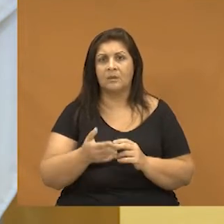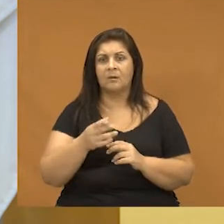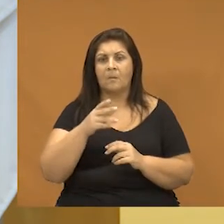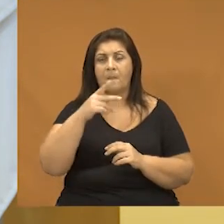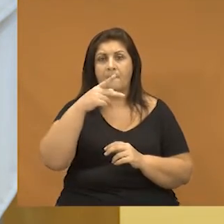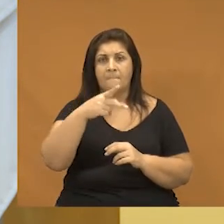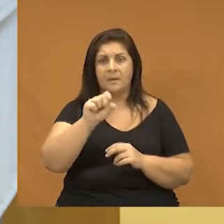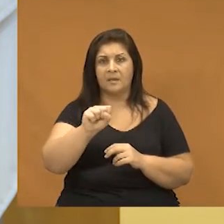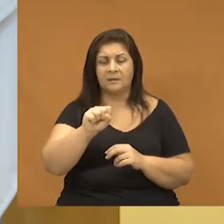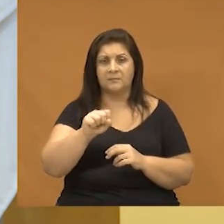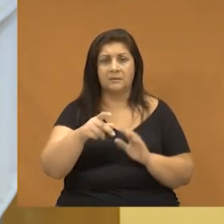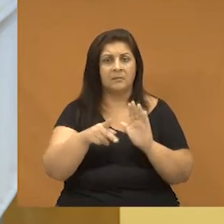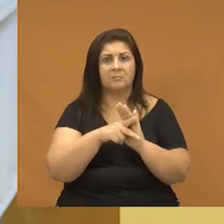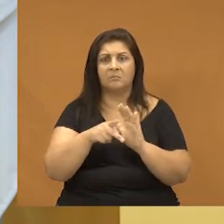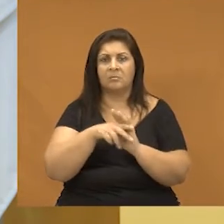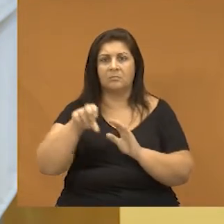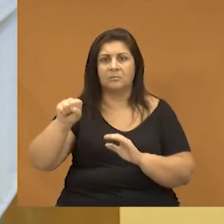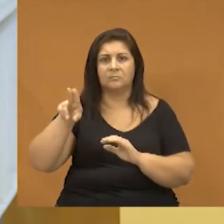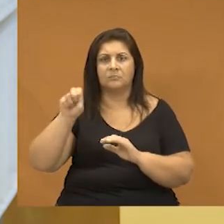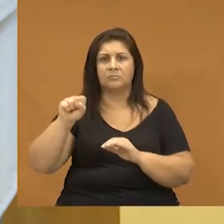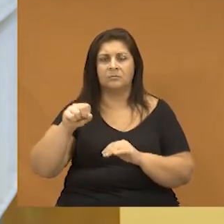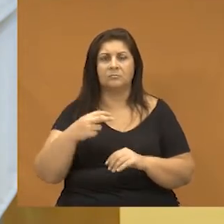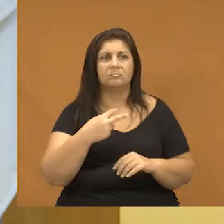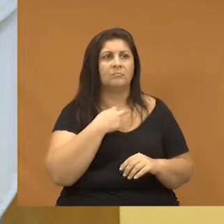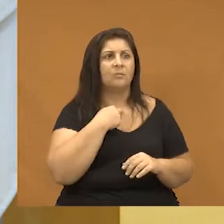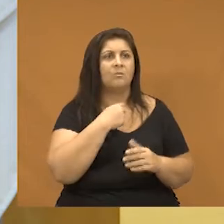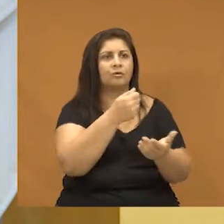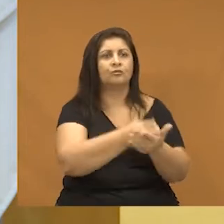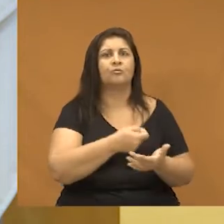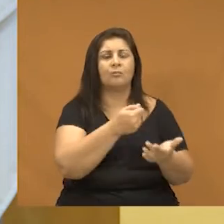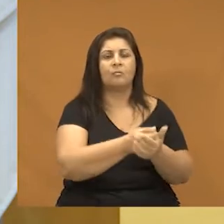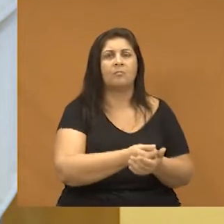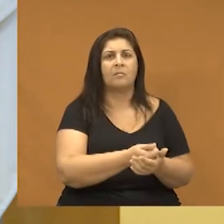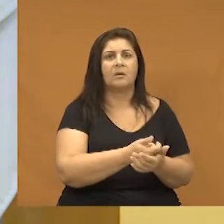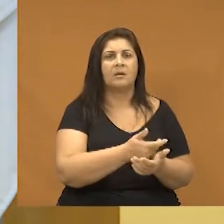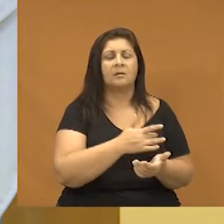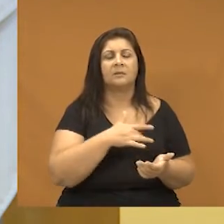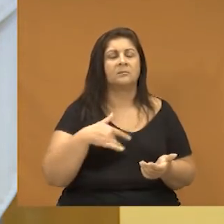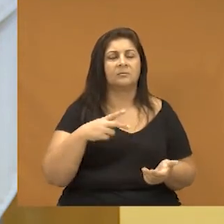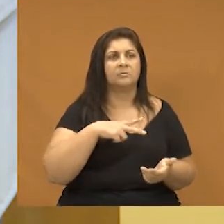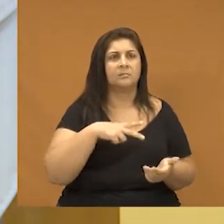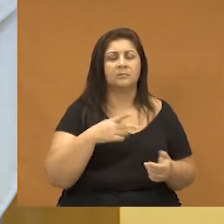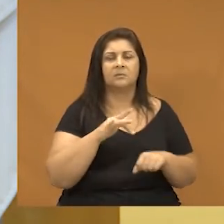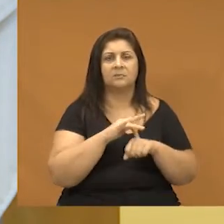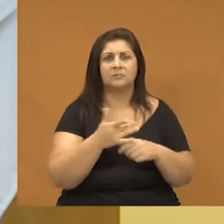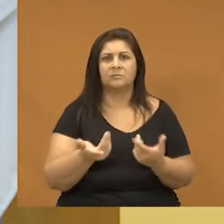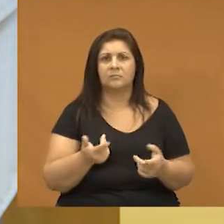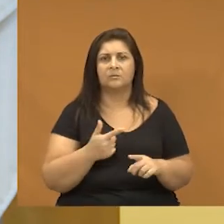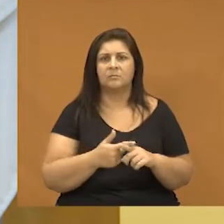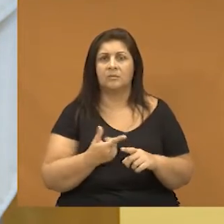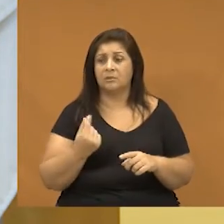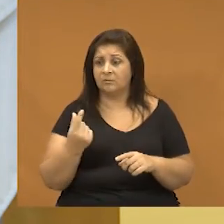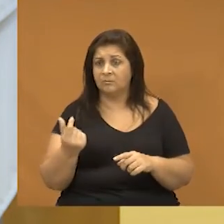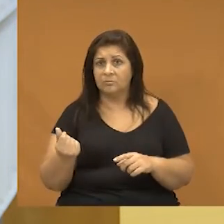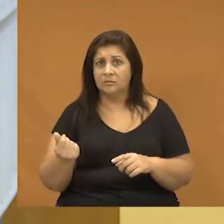pronto-socorro será SUS, e ele não poderá cobrar isso dos convênios. Eu acho isso um absurdo, porque a gente tira recurso